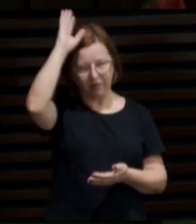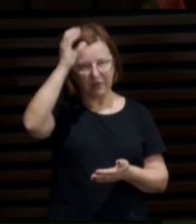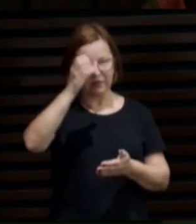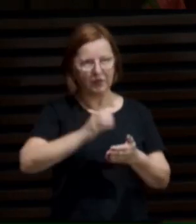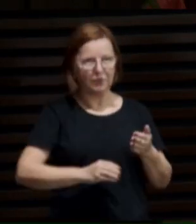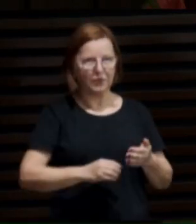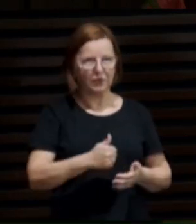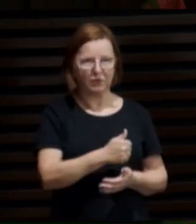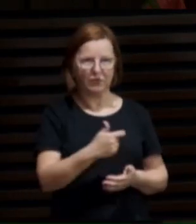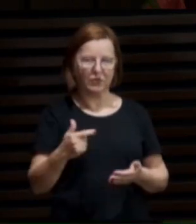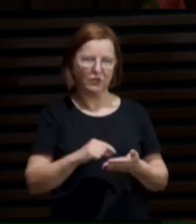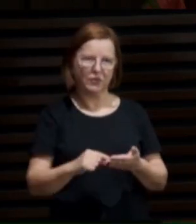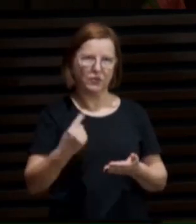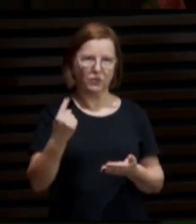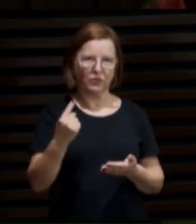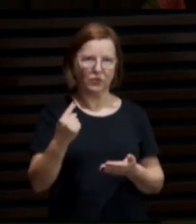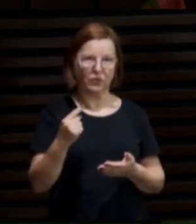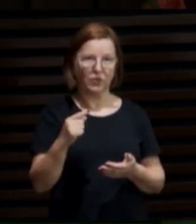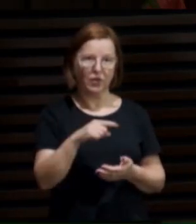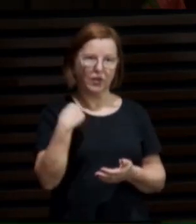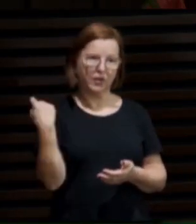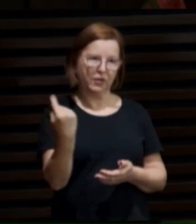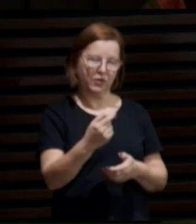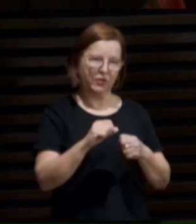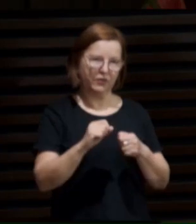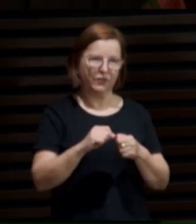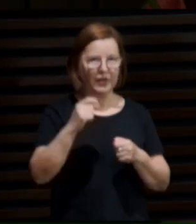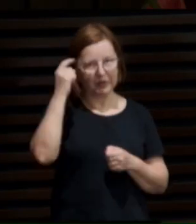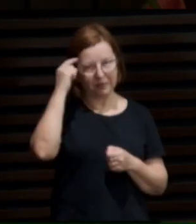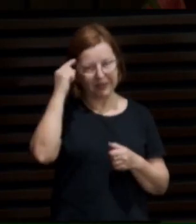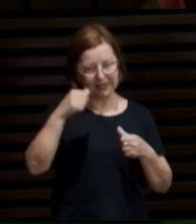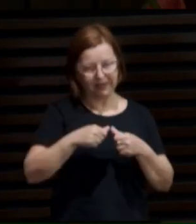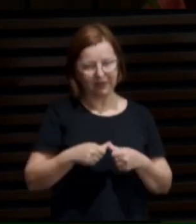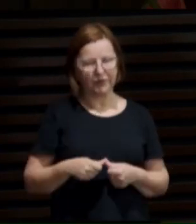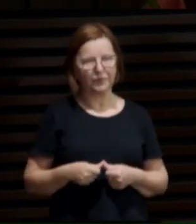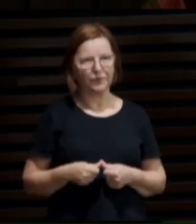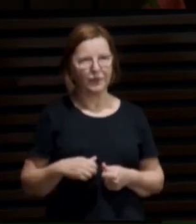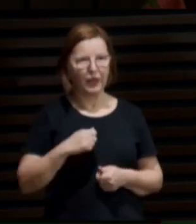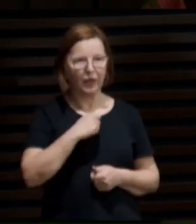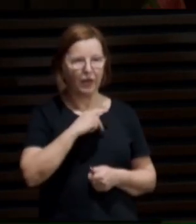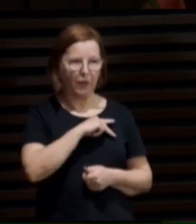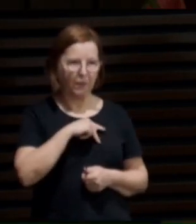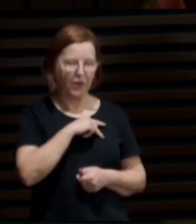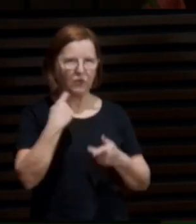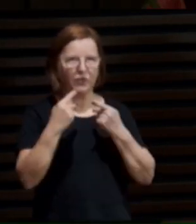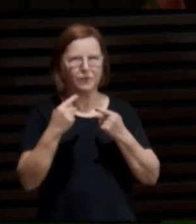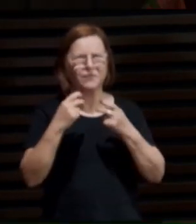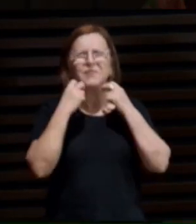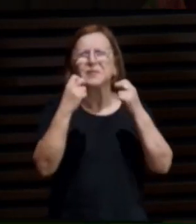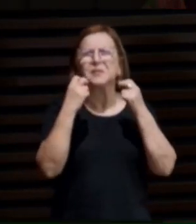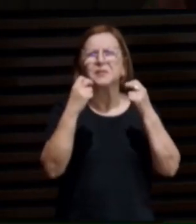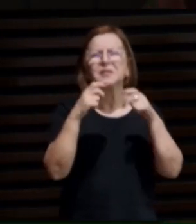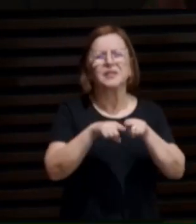1, leva-nos a pensar sobre isso. O apóstolo Paulo diz, rogo-vos, pois, irmãos,